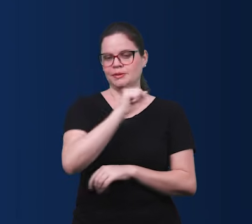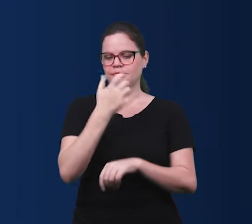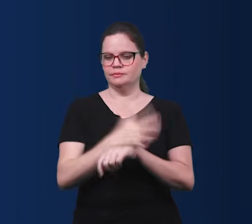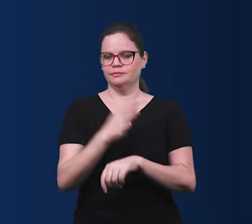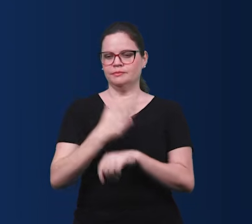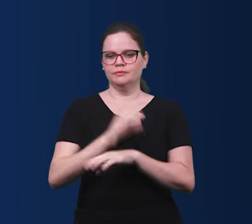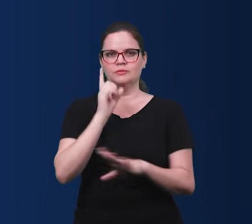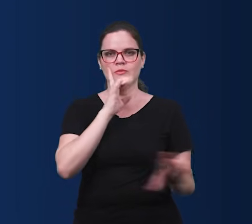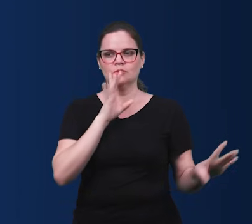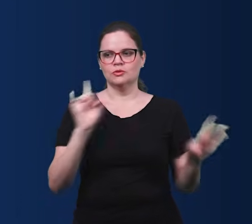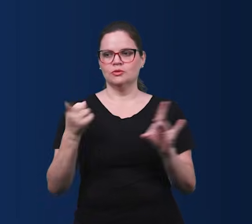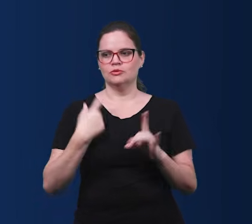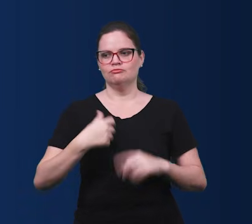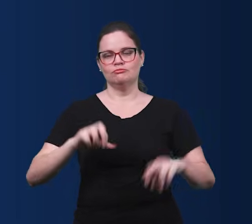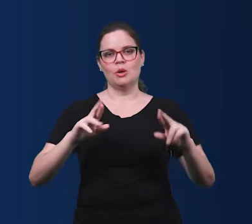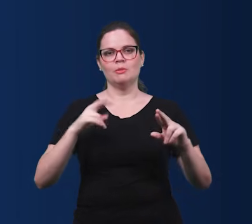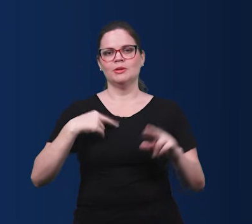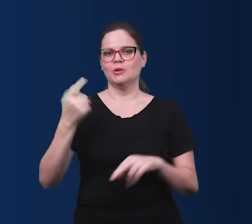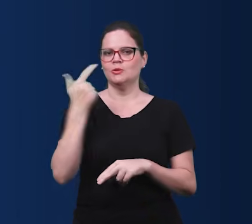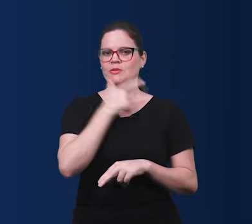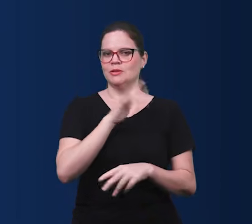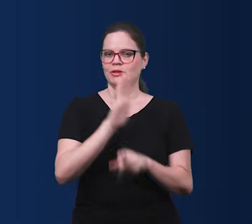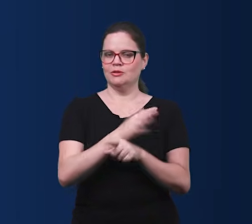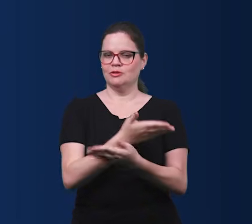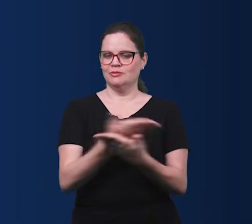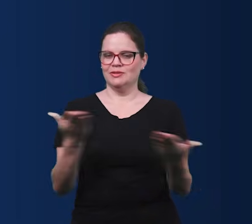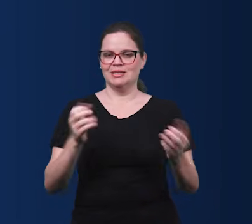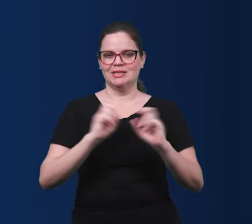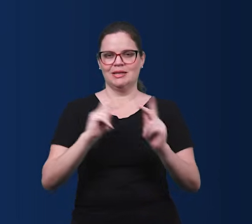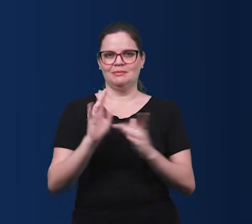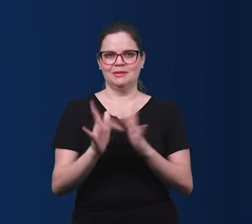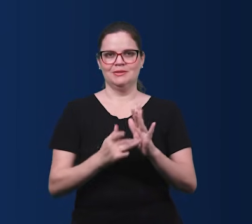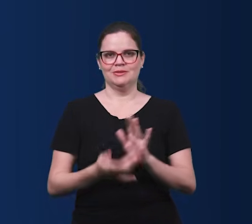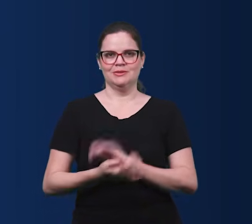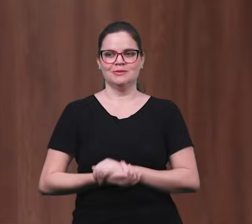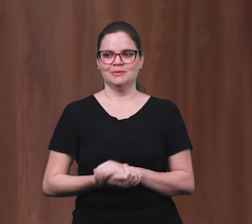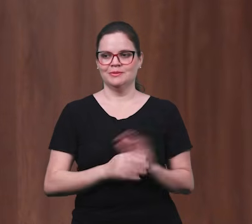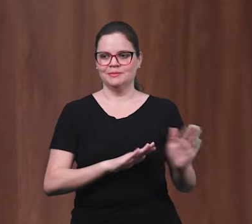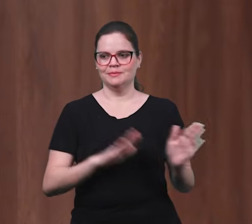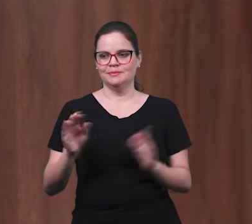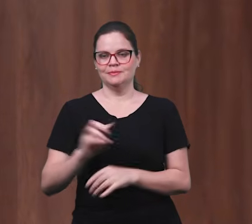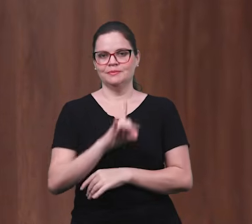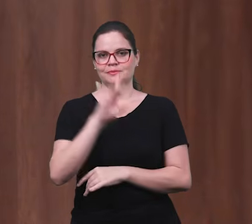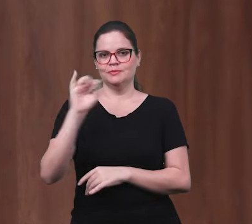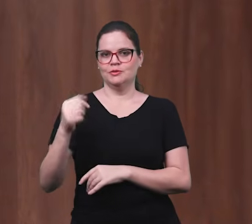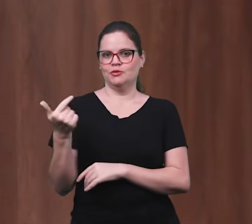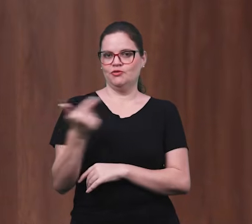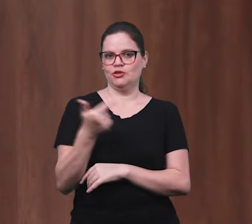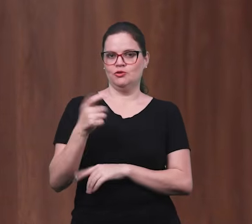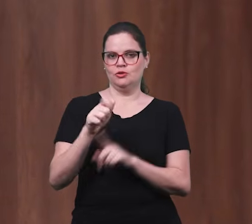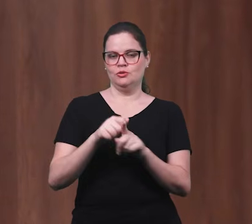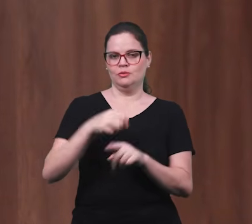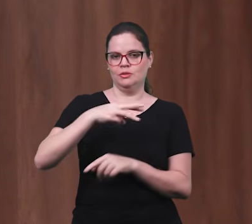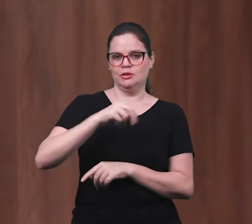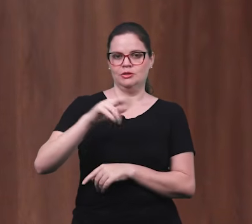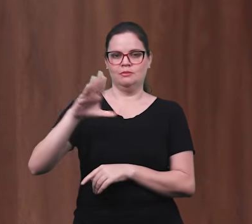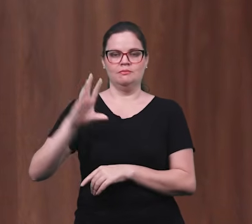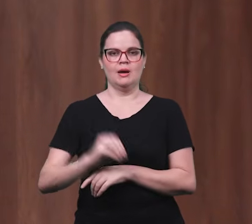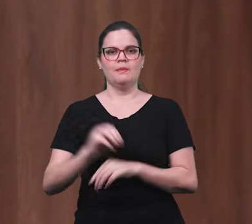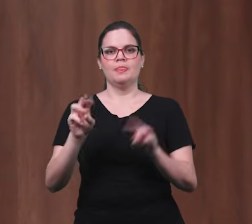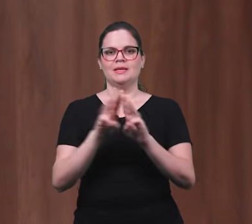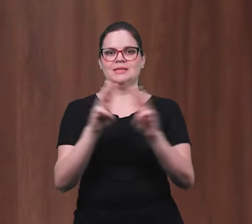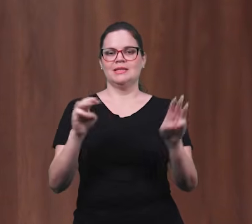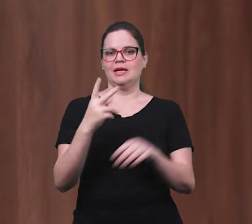jornada. Espero ter contribuído um pouco com esse ensino. A paz do Senhor Jesus! No dia 22 de maio, o site